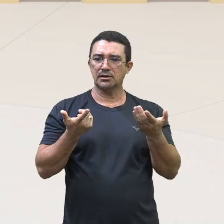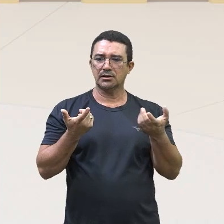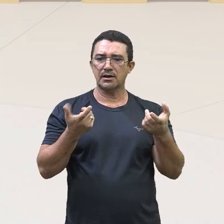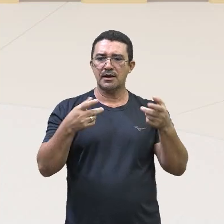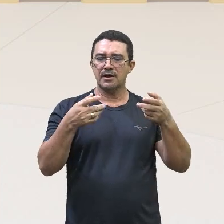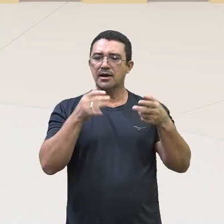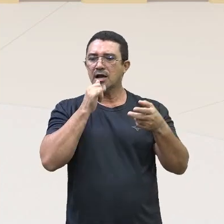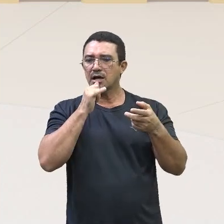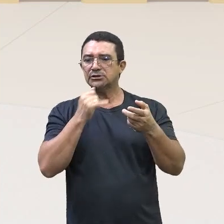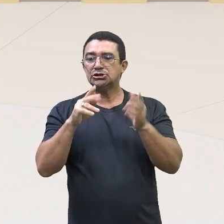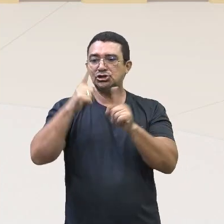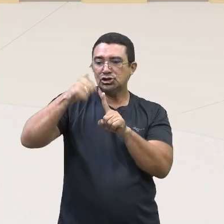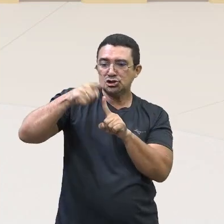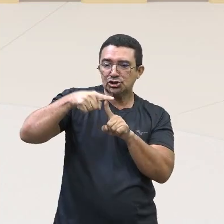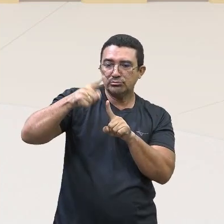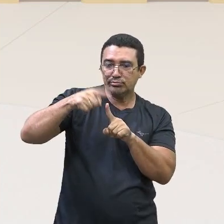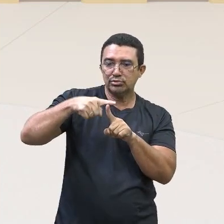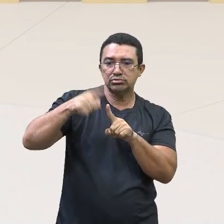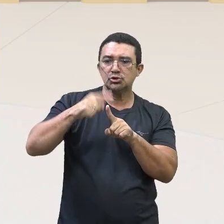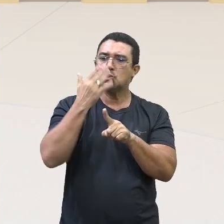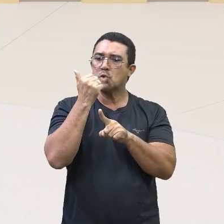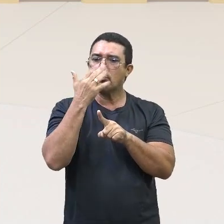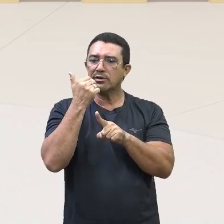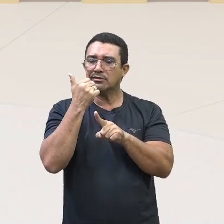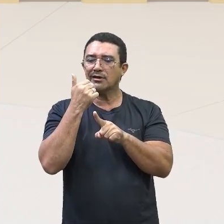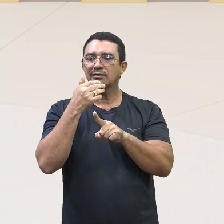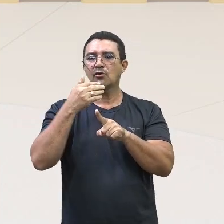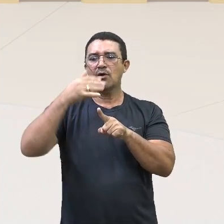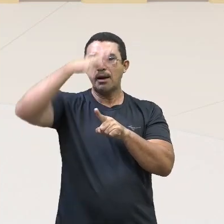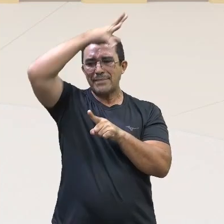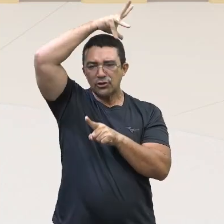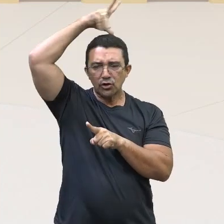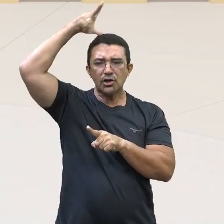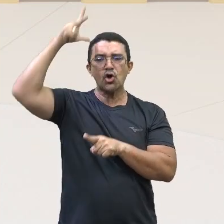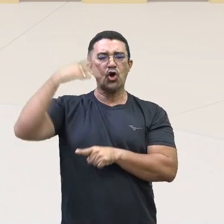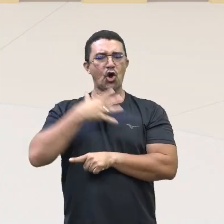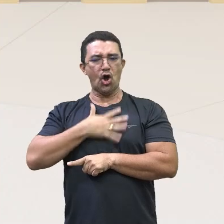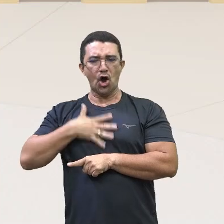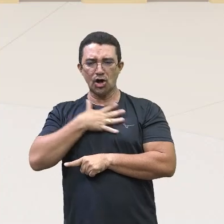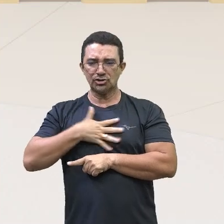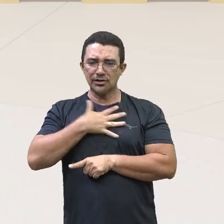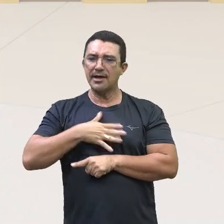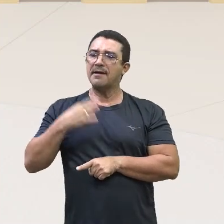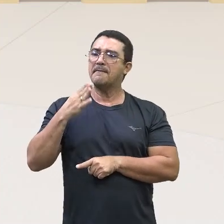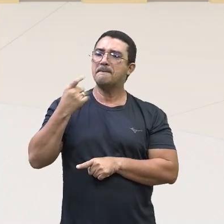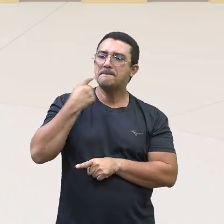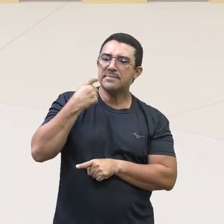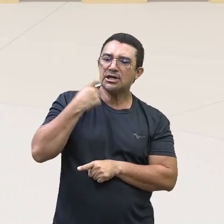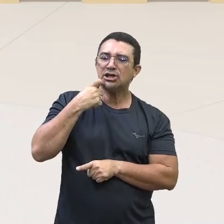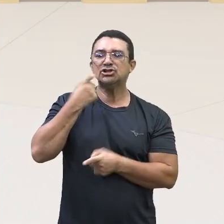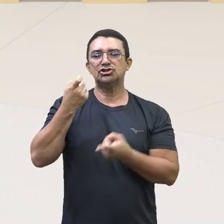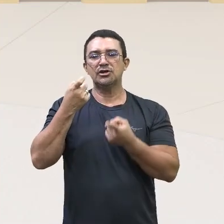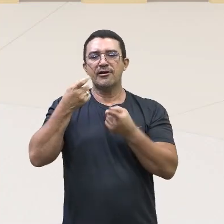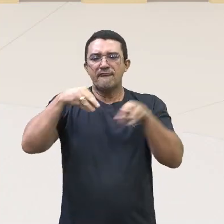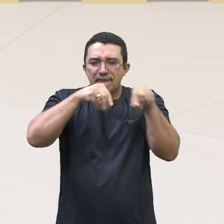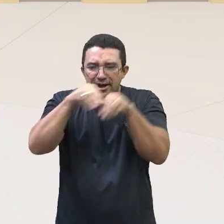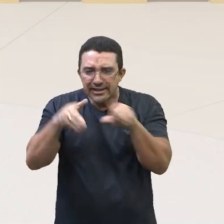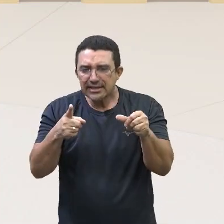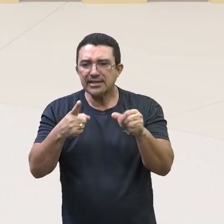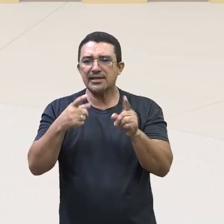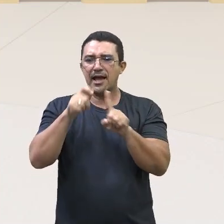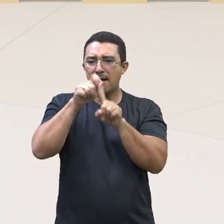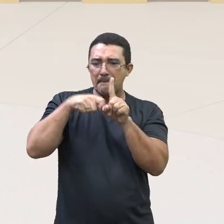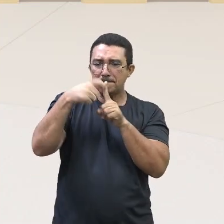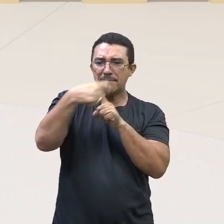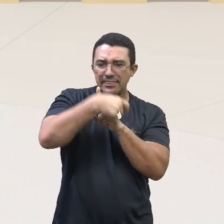o bom amazonense come o peixe com farinha, a banana com farinha. Exatamente. Então ele chega lá, meu amigo, você quer